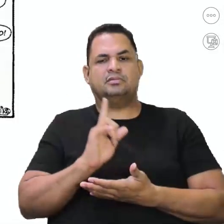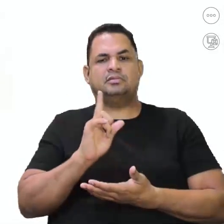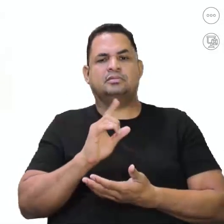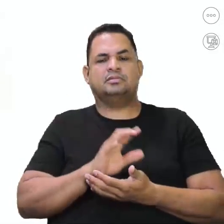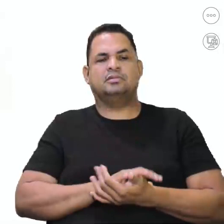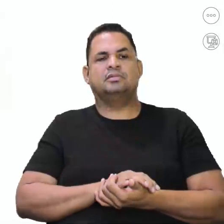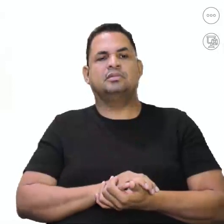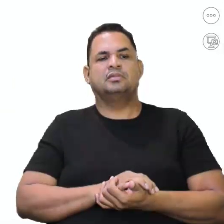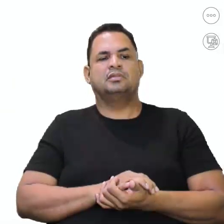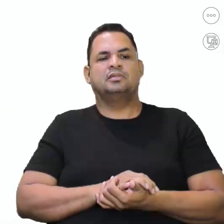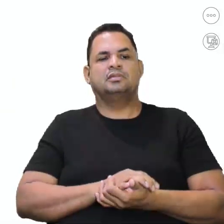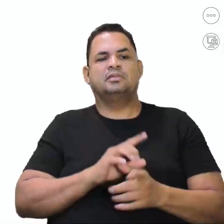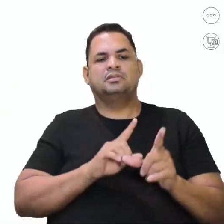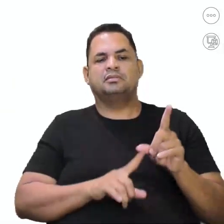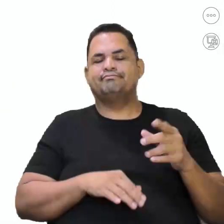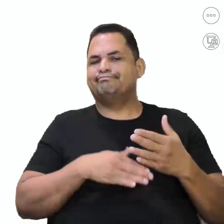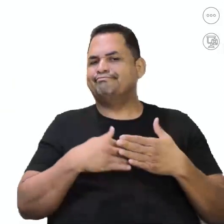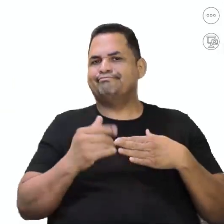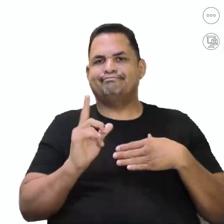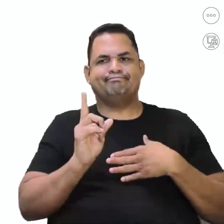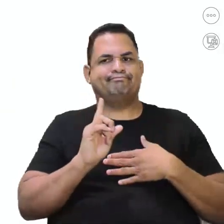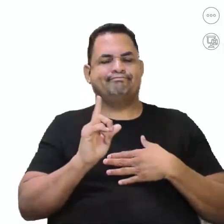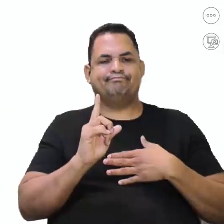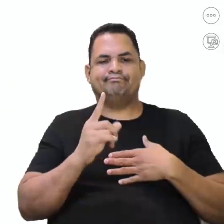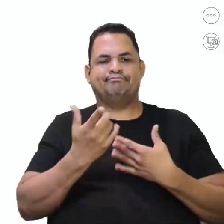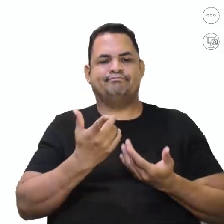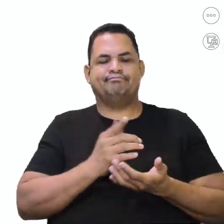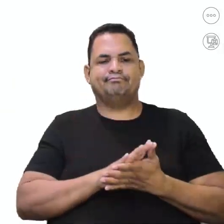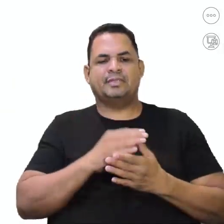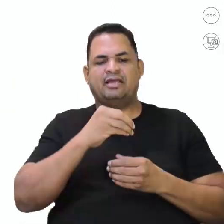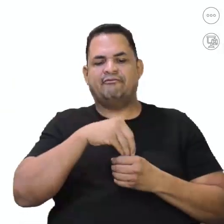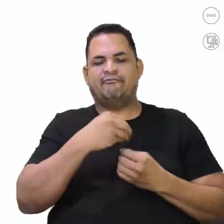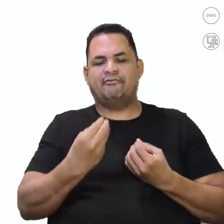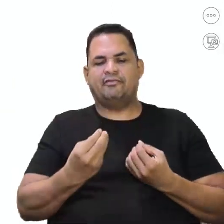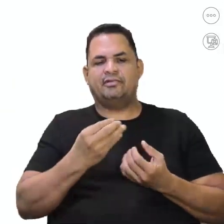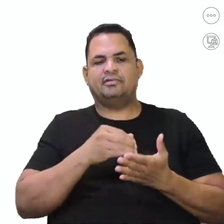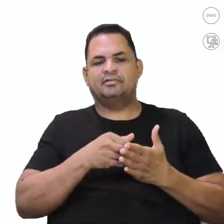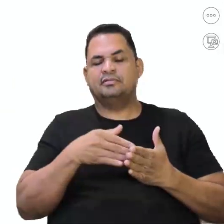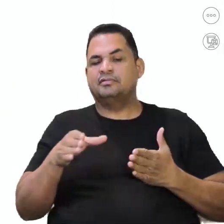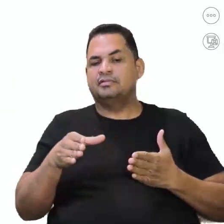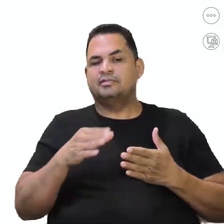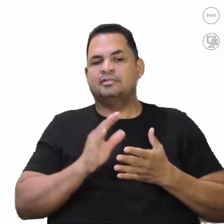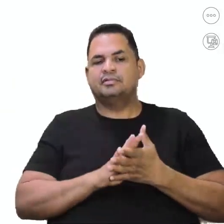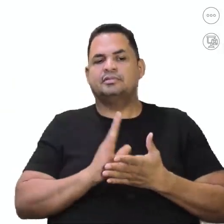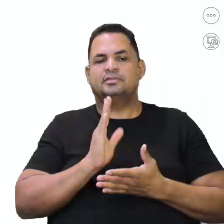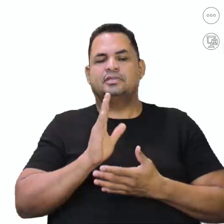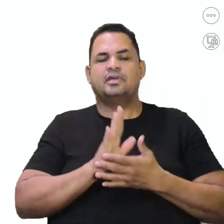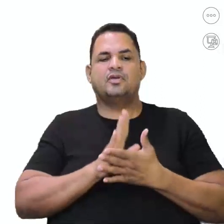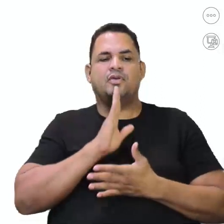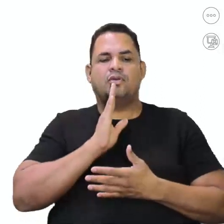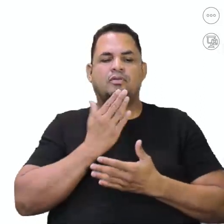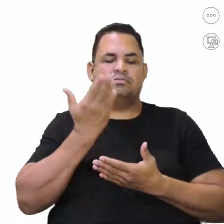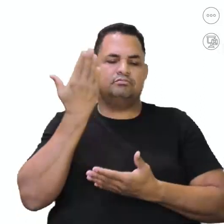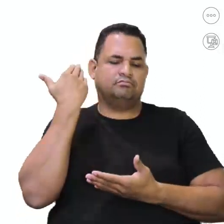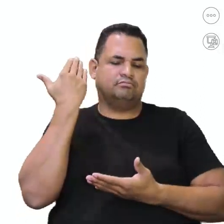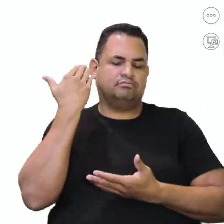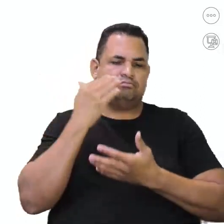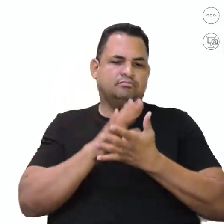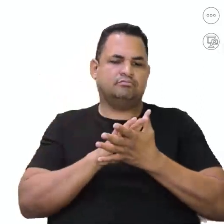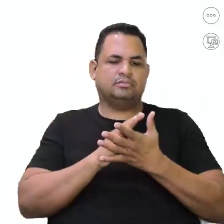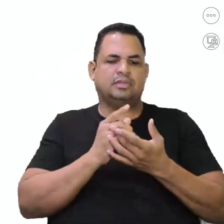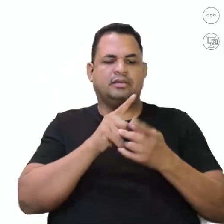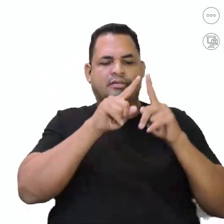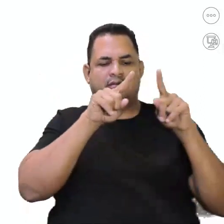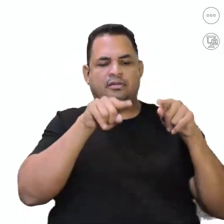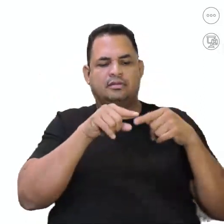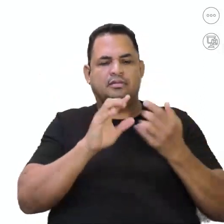bem que essa letra E não faz o menor sentido. Eu já tenho esse conhecimento de mundo sobre a Mafalda, já conheci ela antes, já vi várias